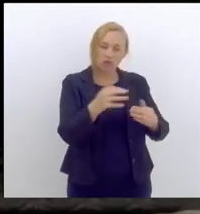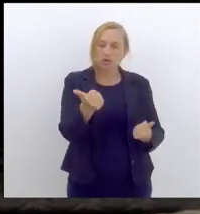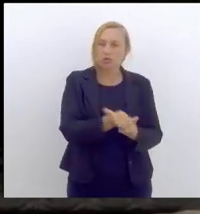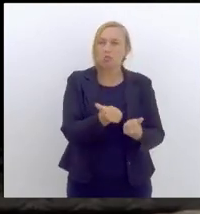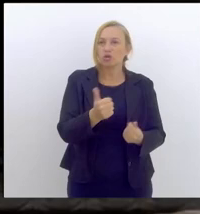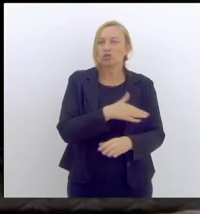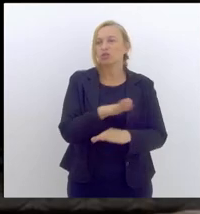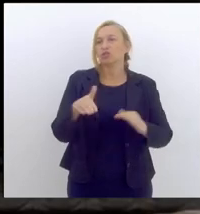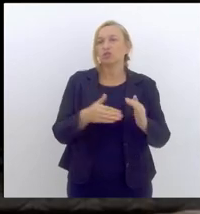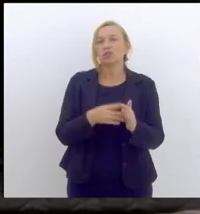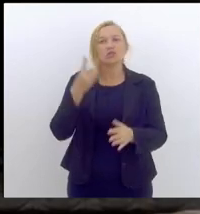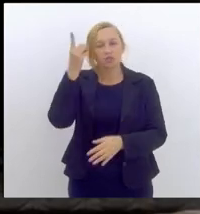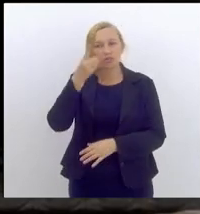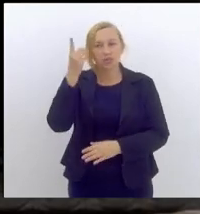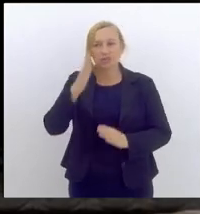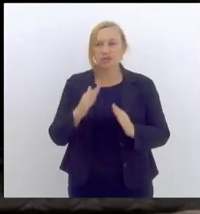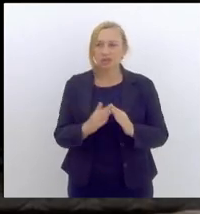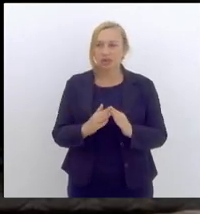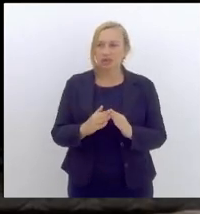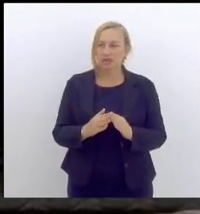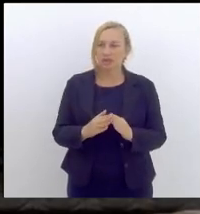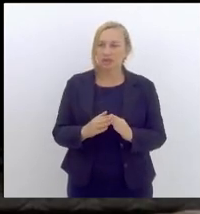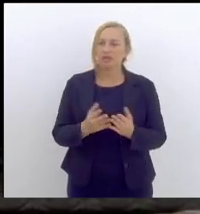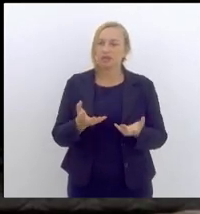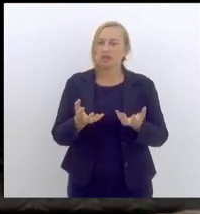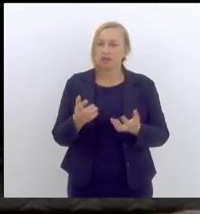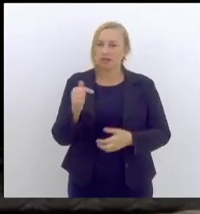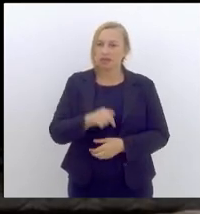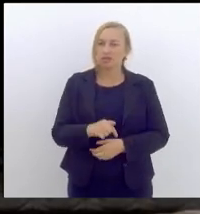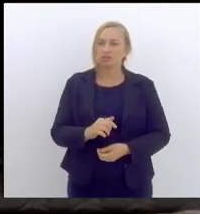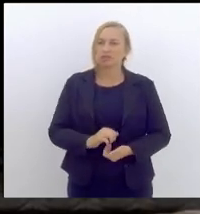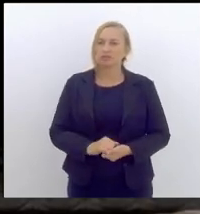os parlamentares dessa casa. Quero aqui